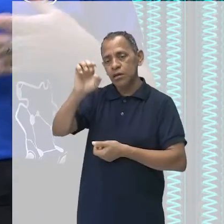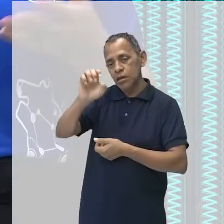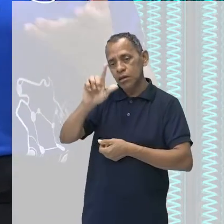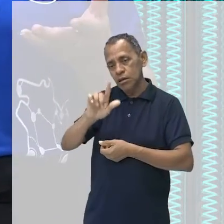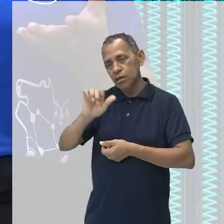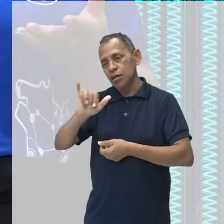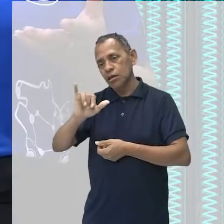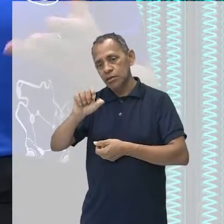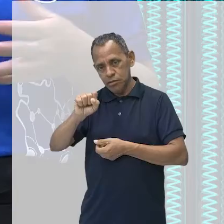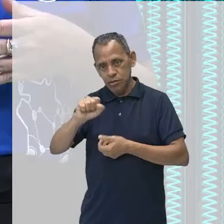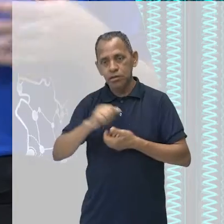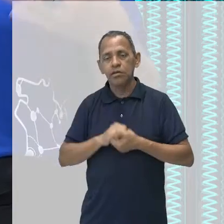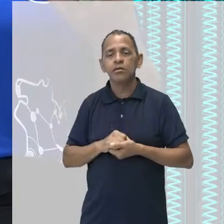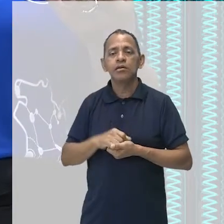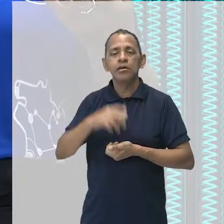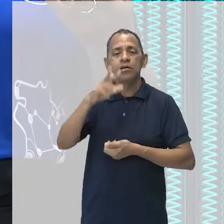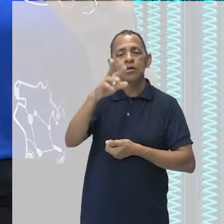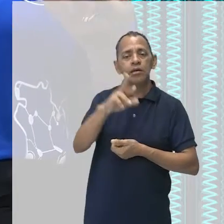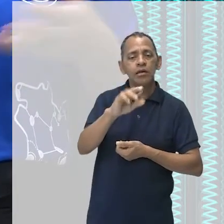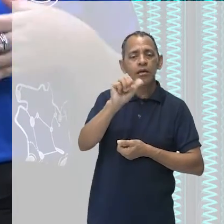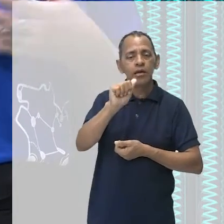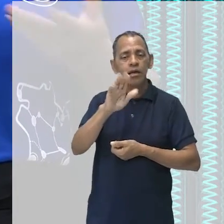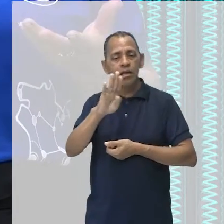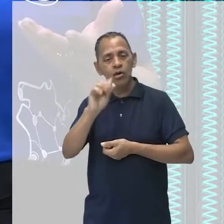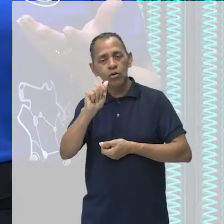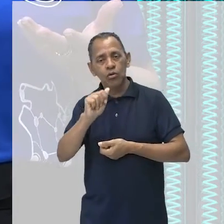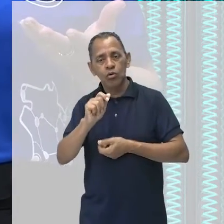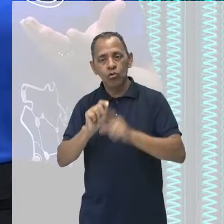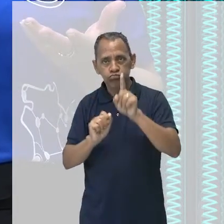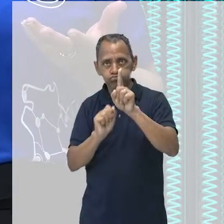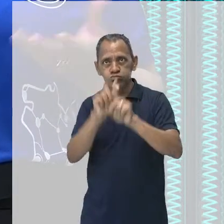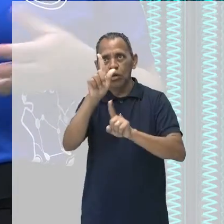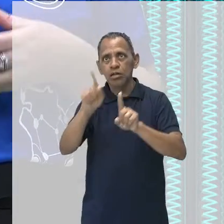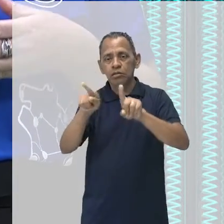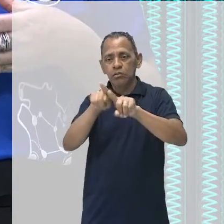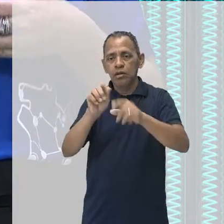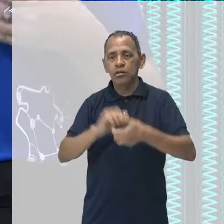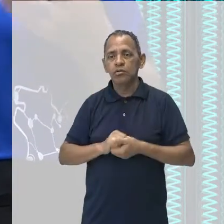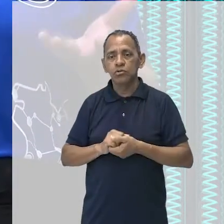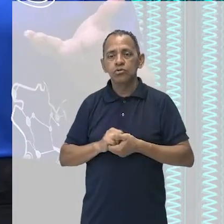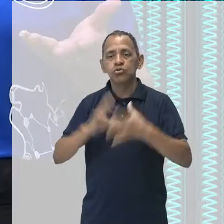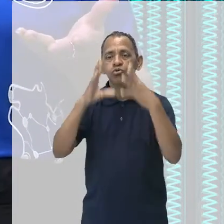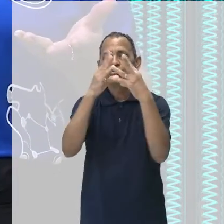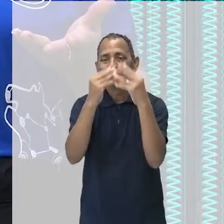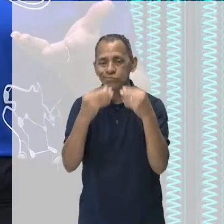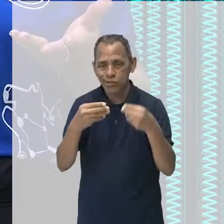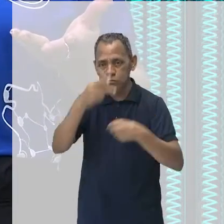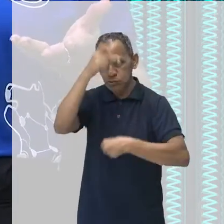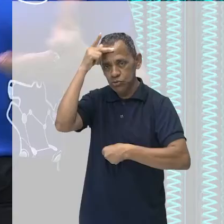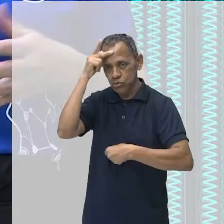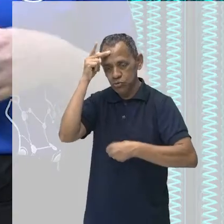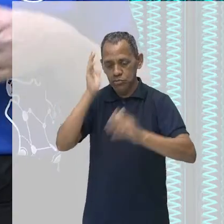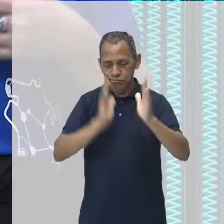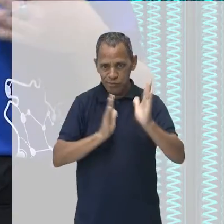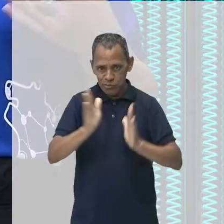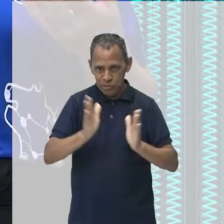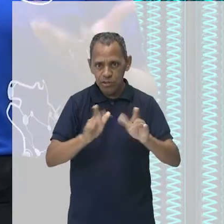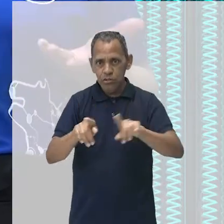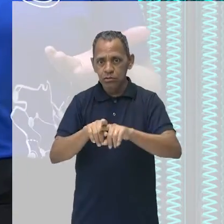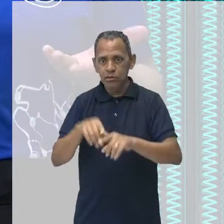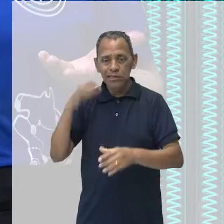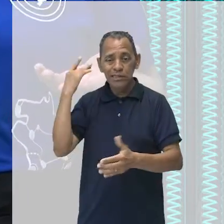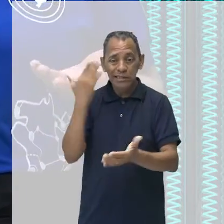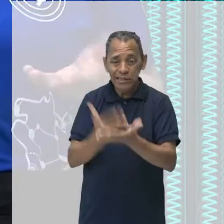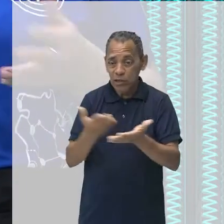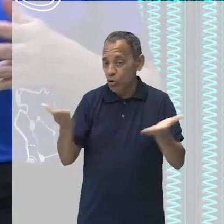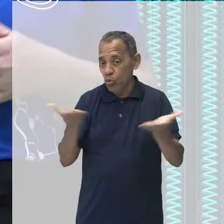canta, que é Rabo de Foguete, sumiu igual um rabo de foguete. Quer dizer, as pessoas que sumiram naquele período, que até hoje não se